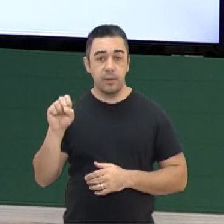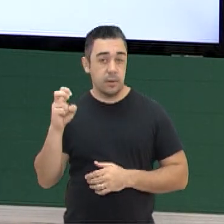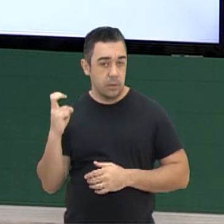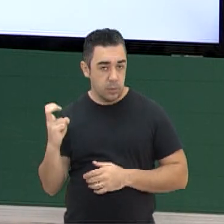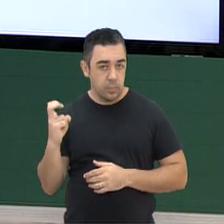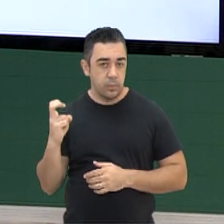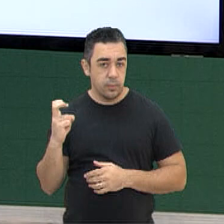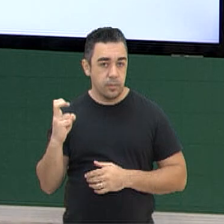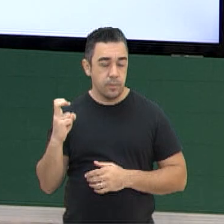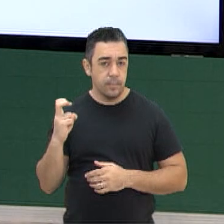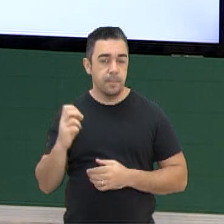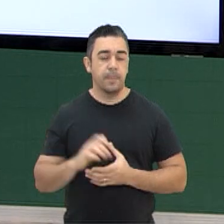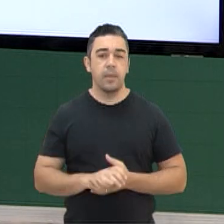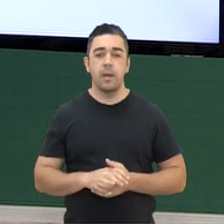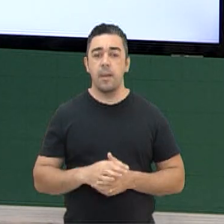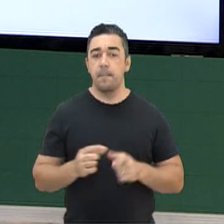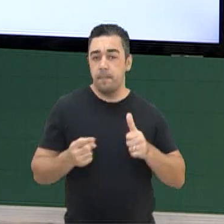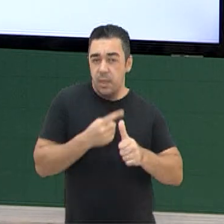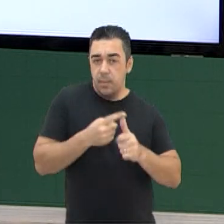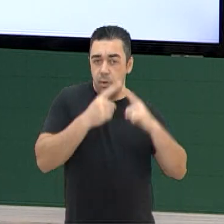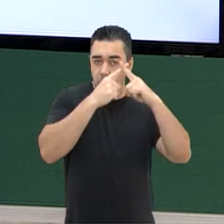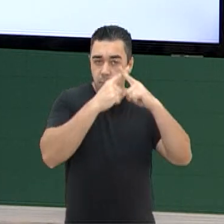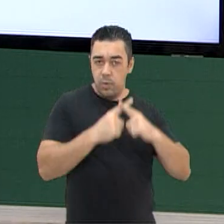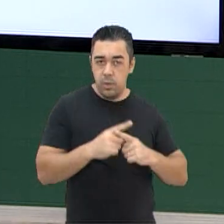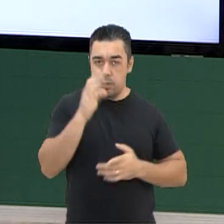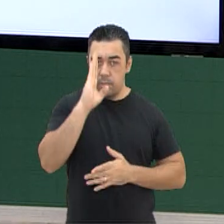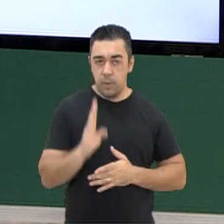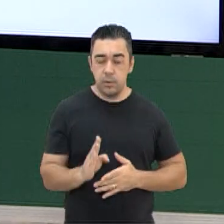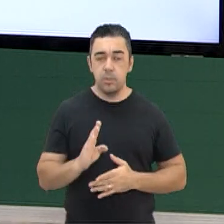O primeiro campeonato brasileiro ocorreu em